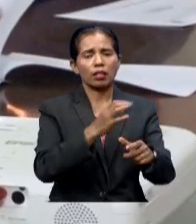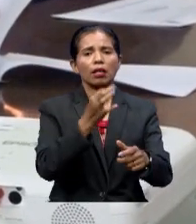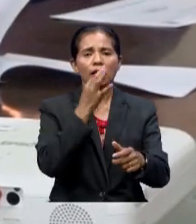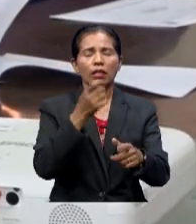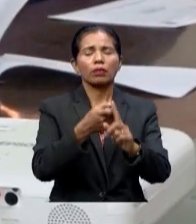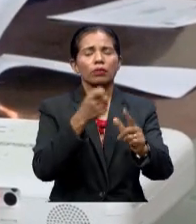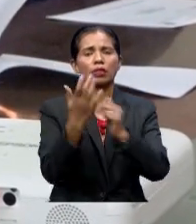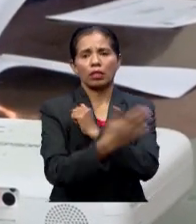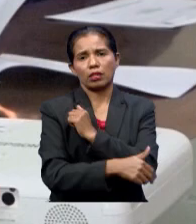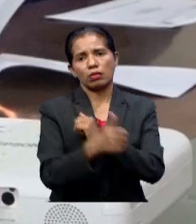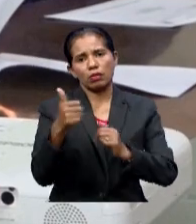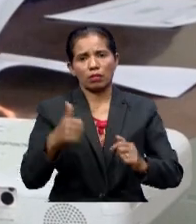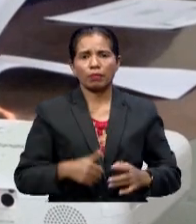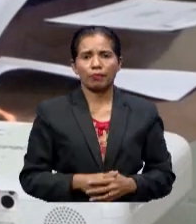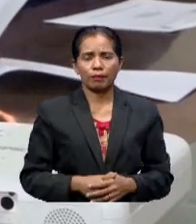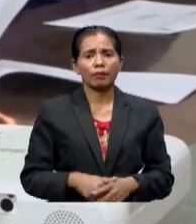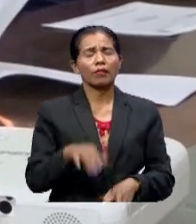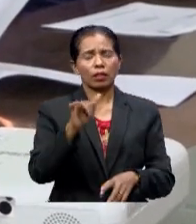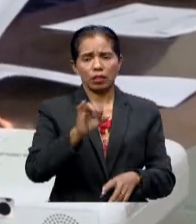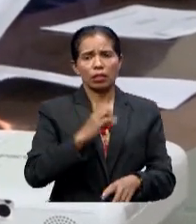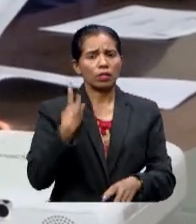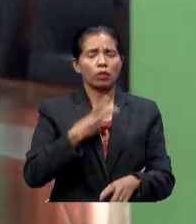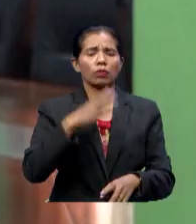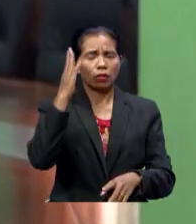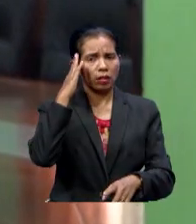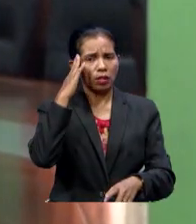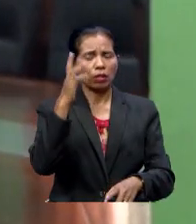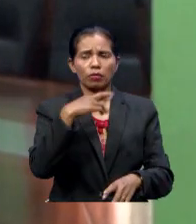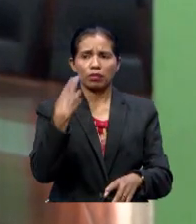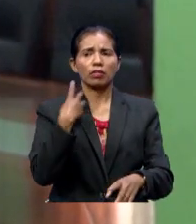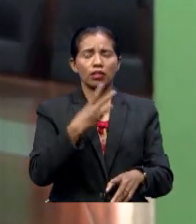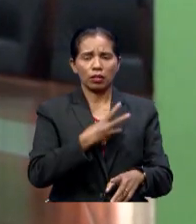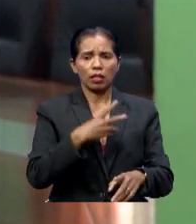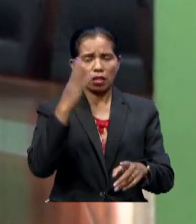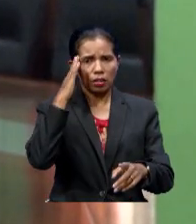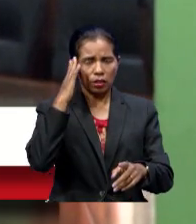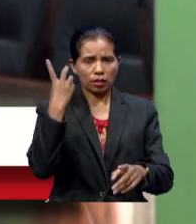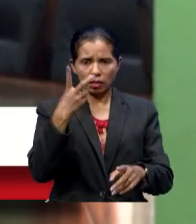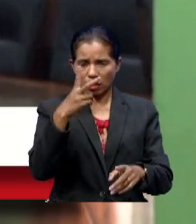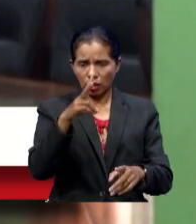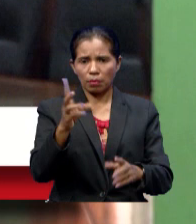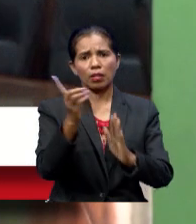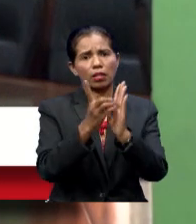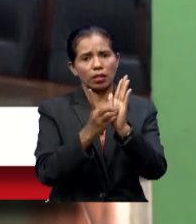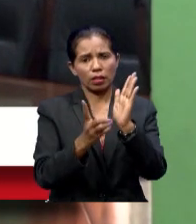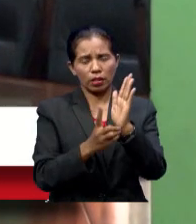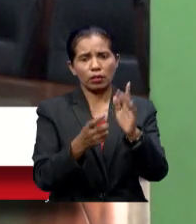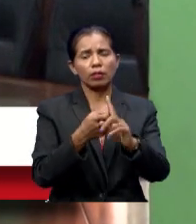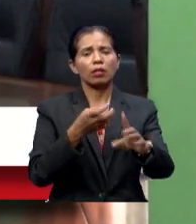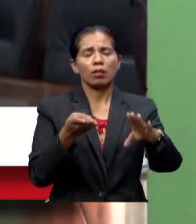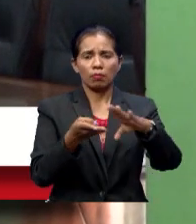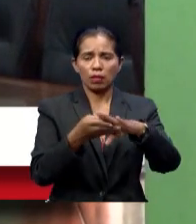Iran importação. Sim, é uma informação que a técnica está sempre se tareba dados do Banco